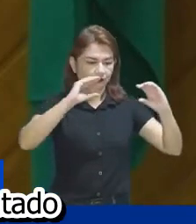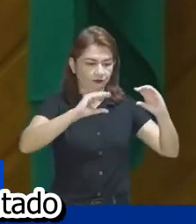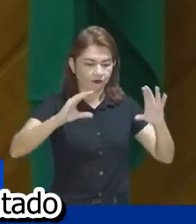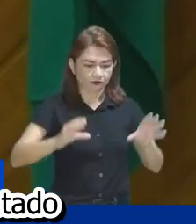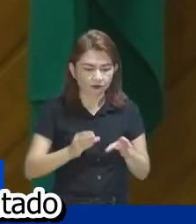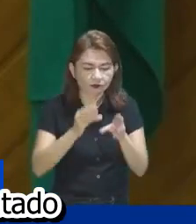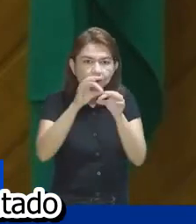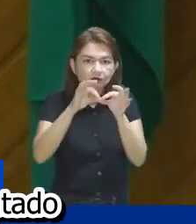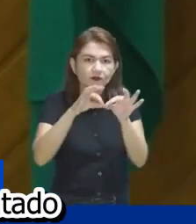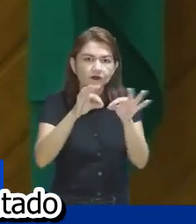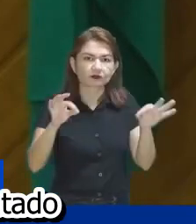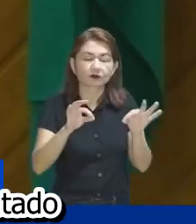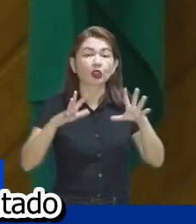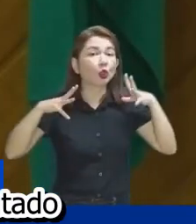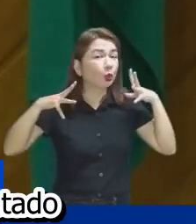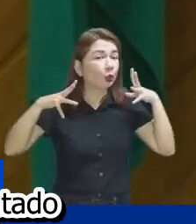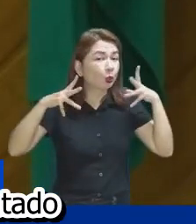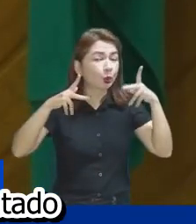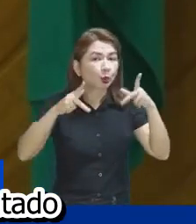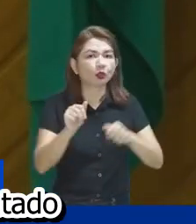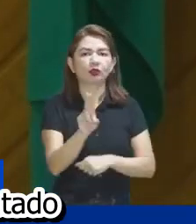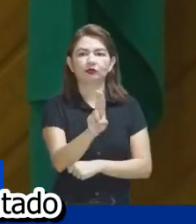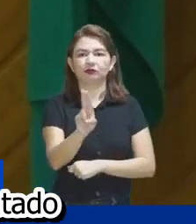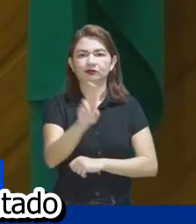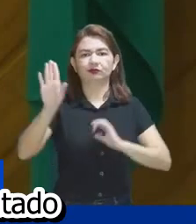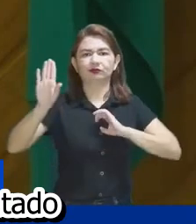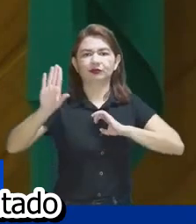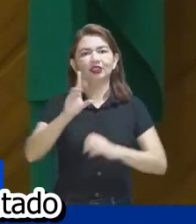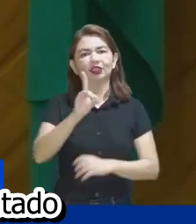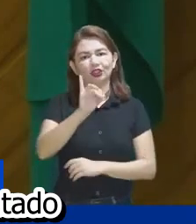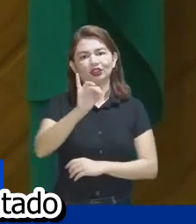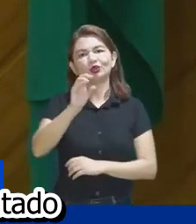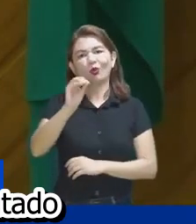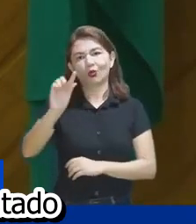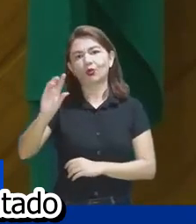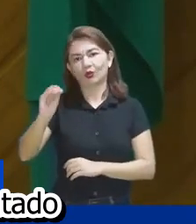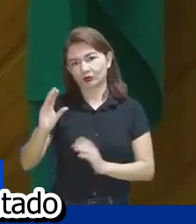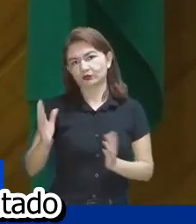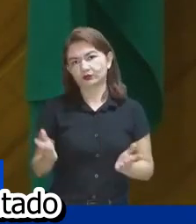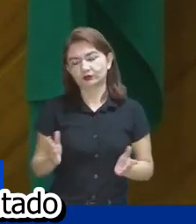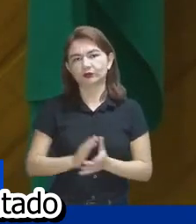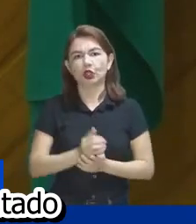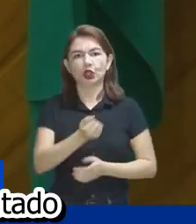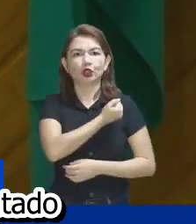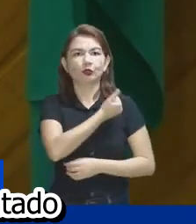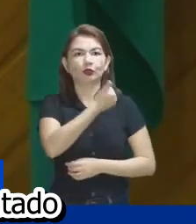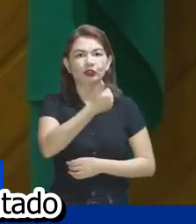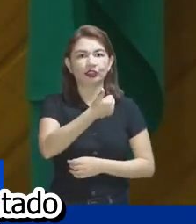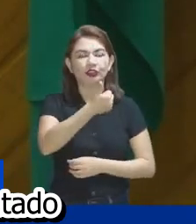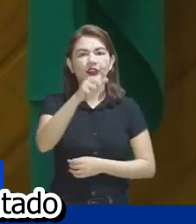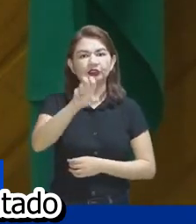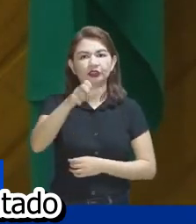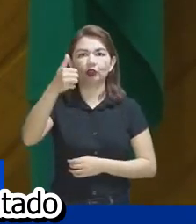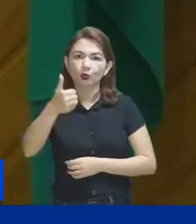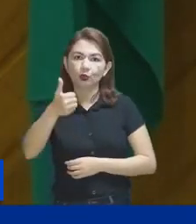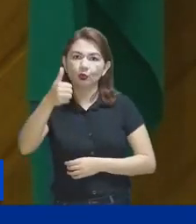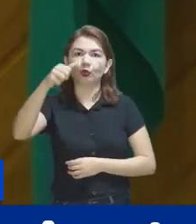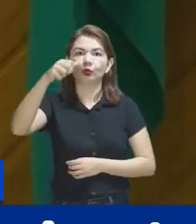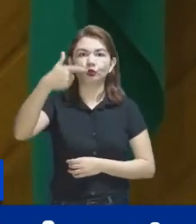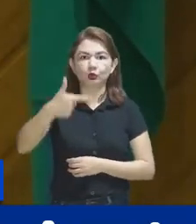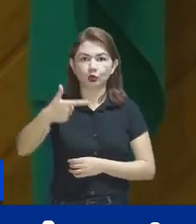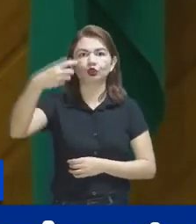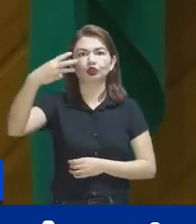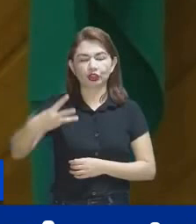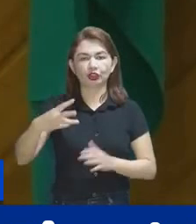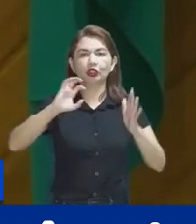os santinhos eram do candidato a deputado estadual Diogo Sênior, número 15123 do MDB, que